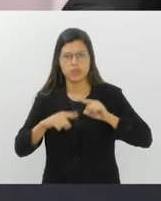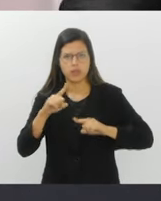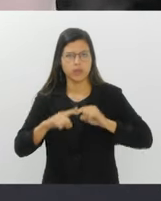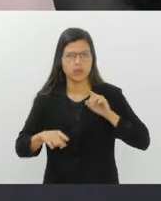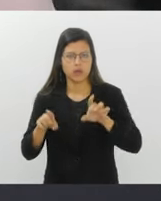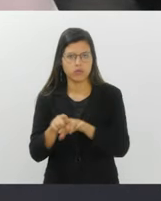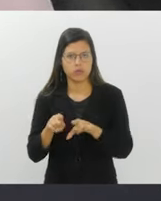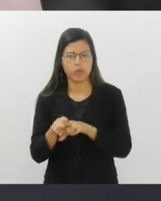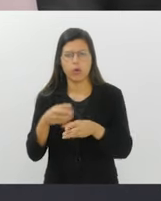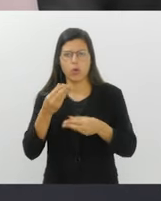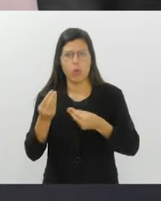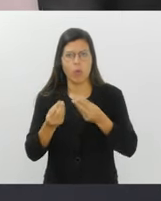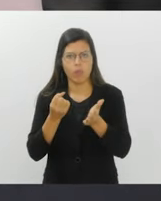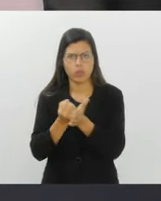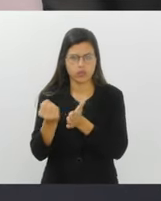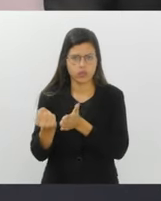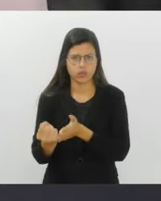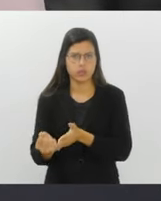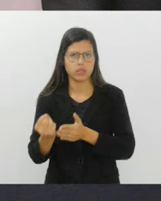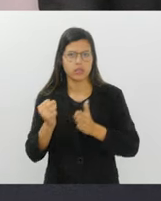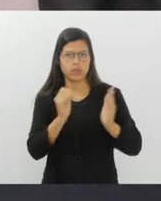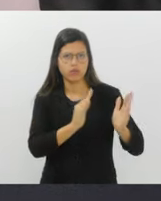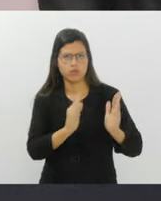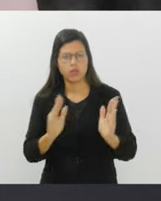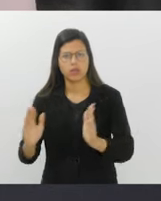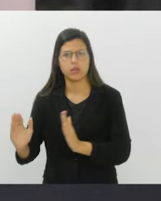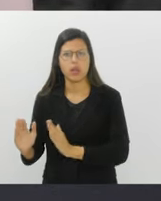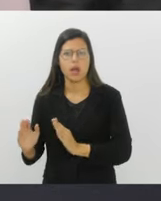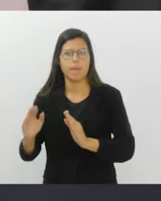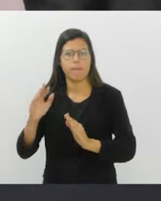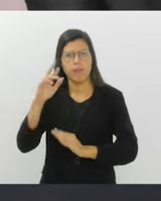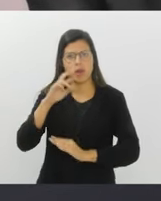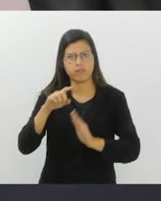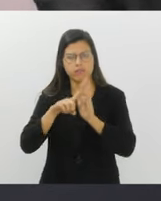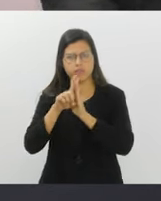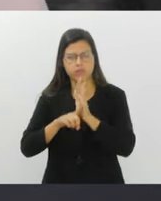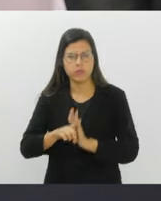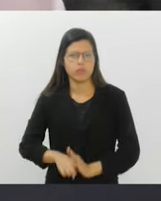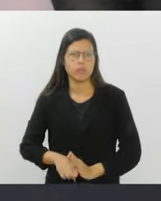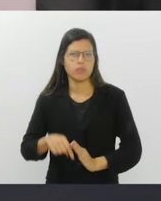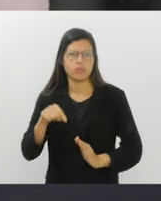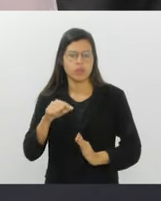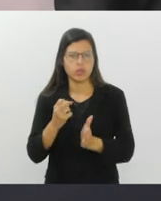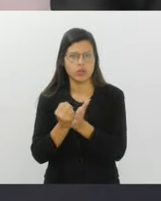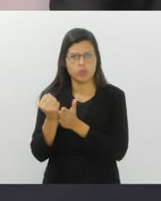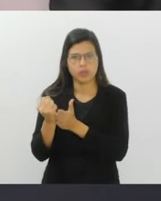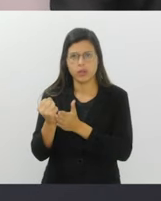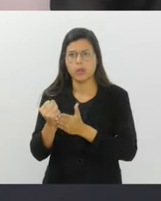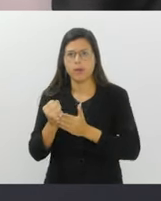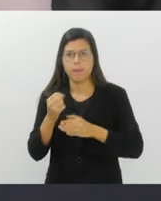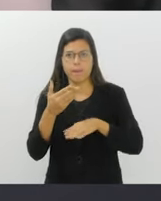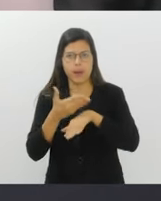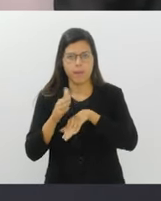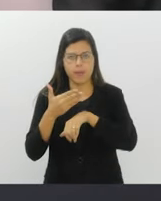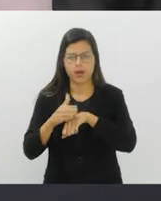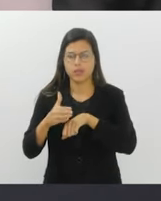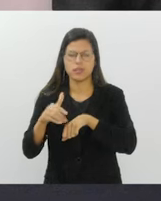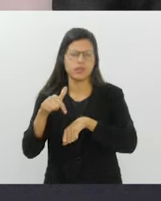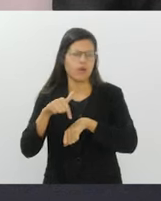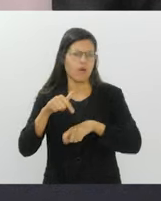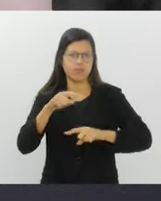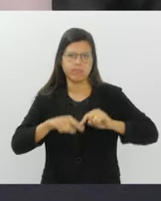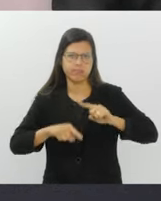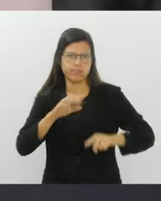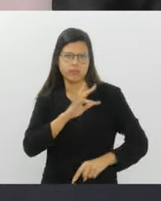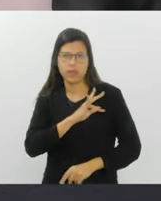de contratação e necessárias etapas, revisão do objeto no plano de contratações, estágio de preparação de recursos técnicos. Ou seja, criou uma